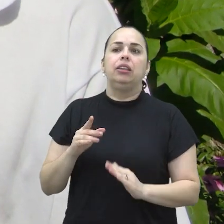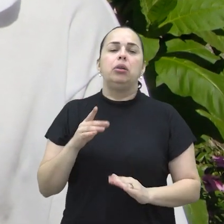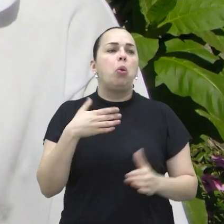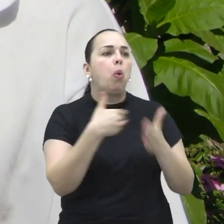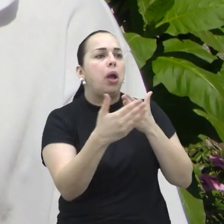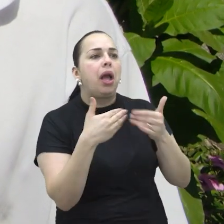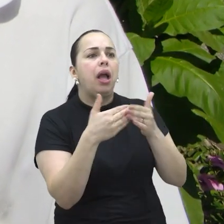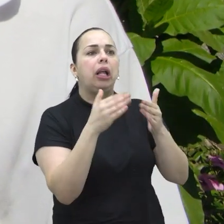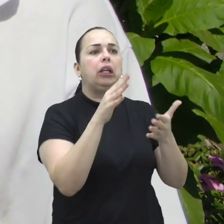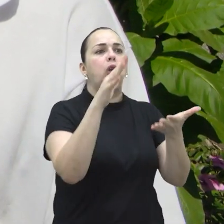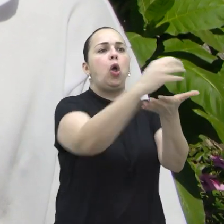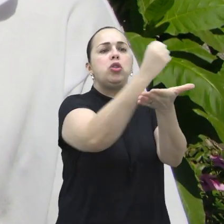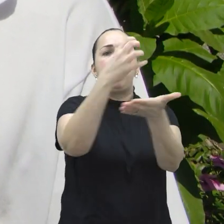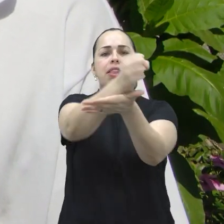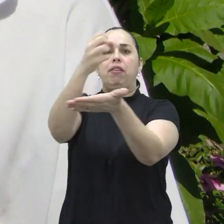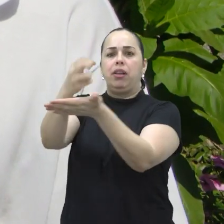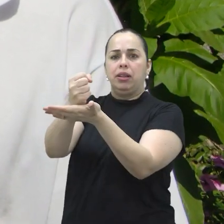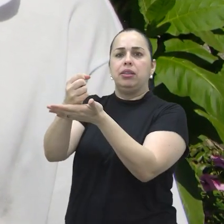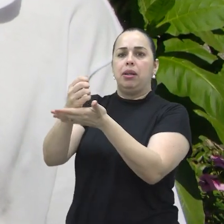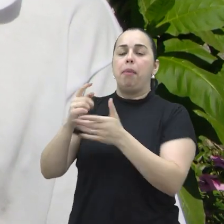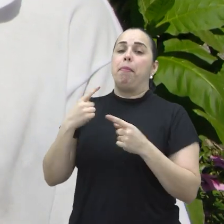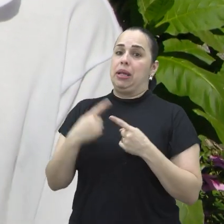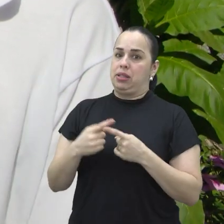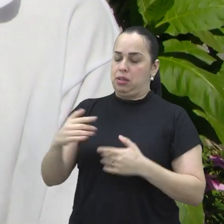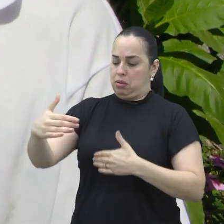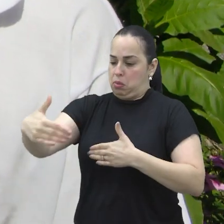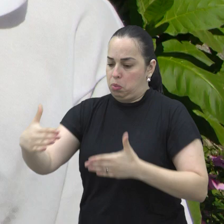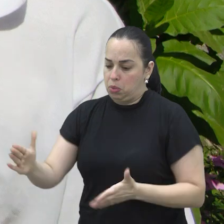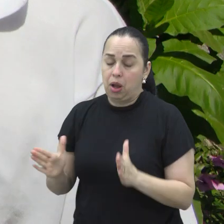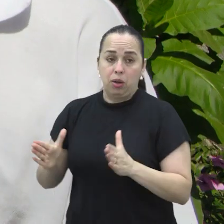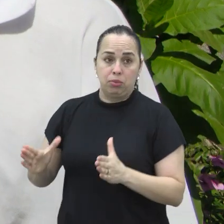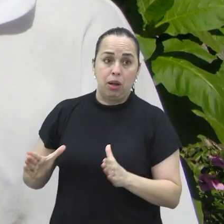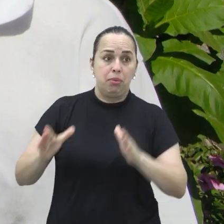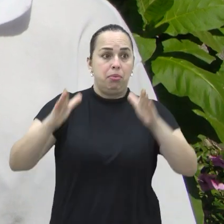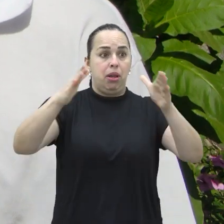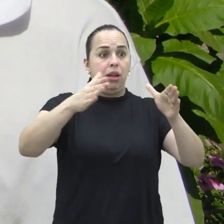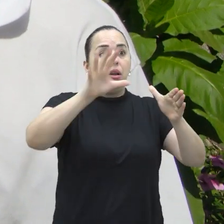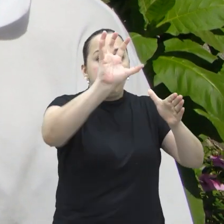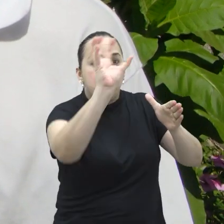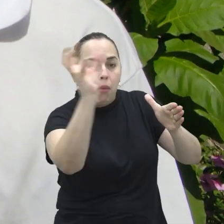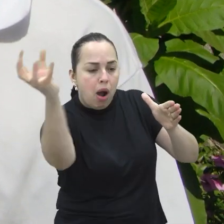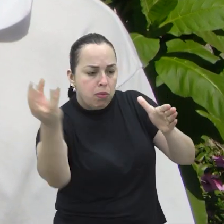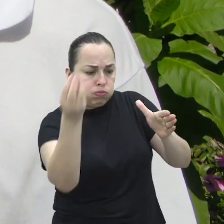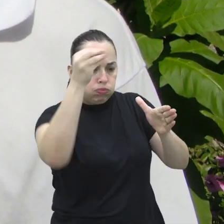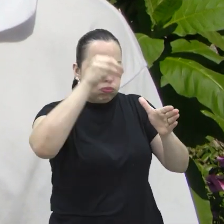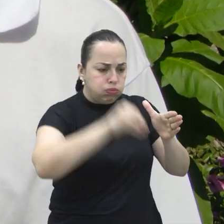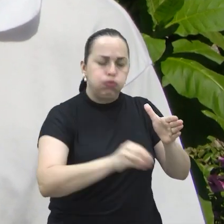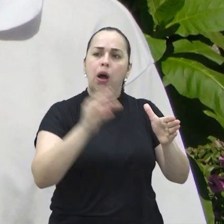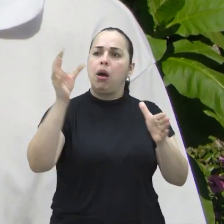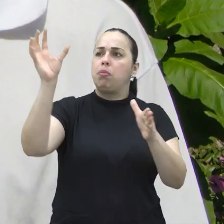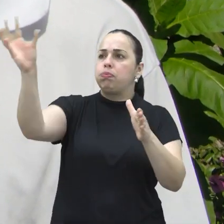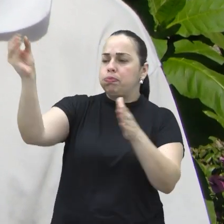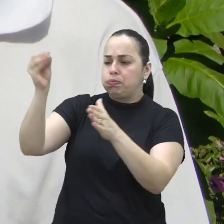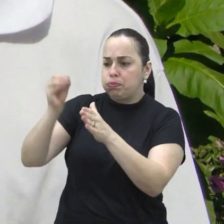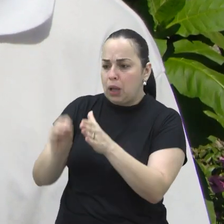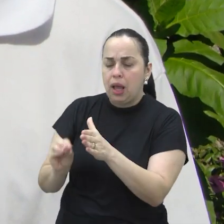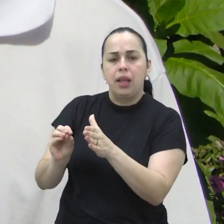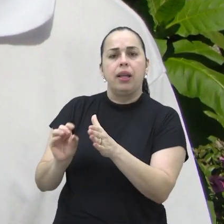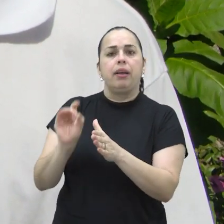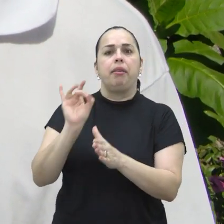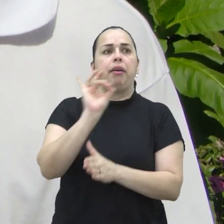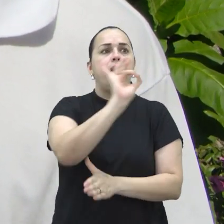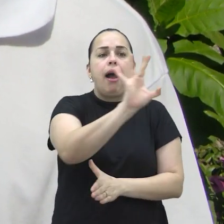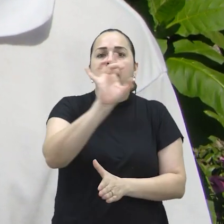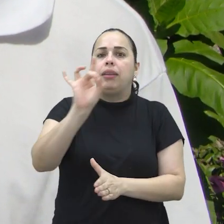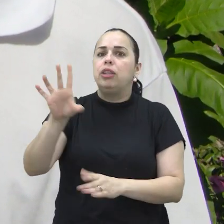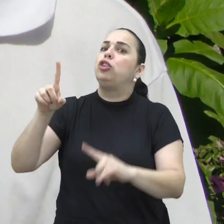de resgate, aí a gente tem que levar as caixas padrão. Cada